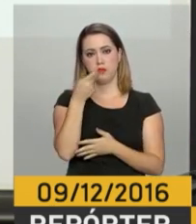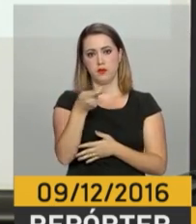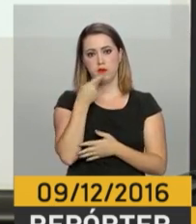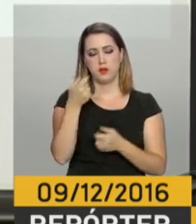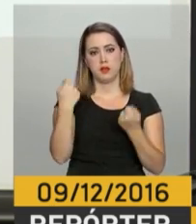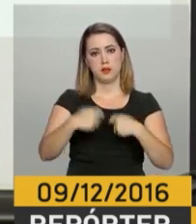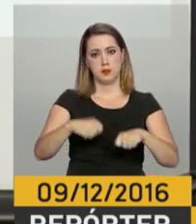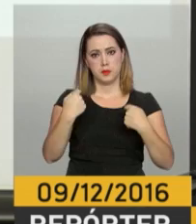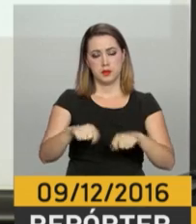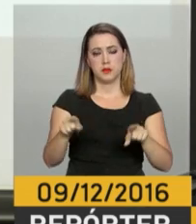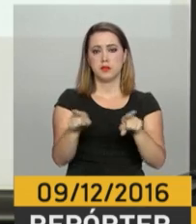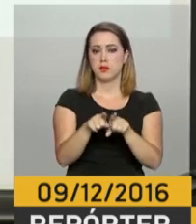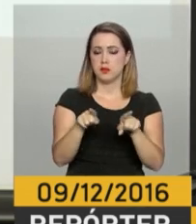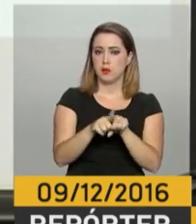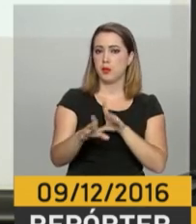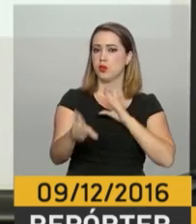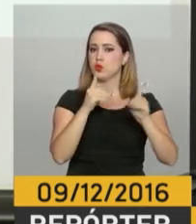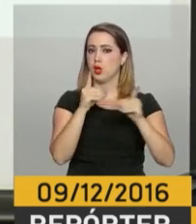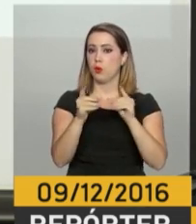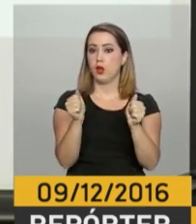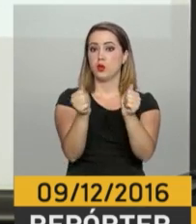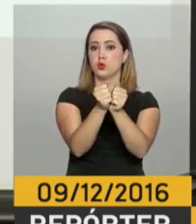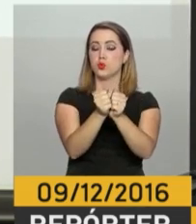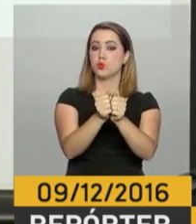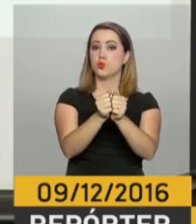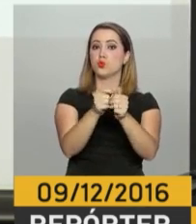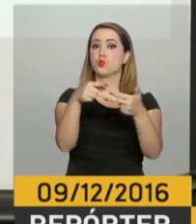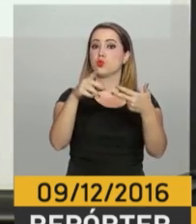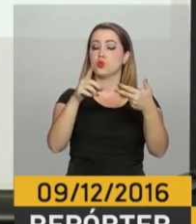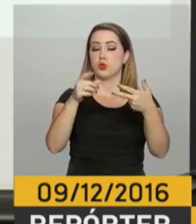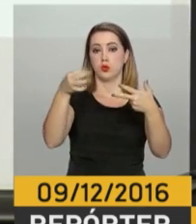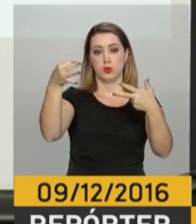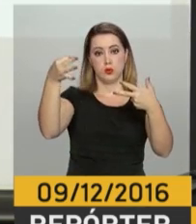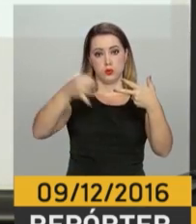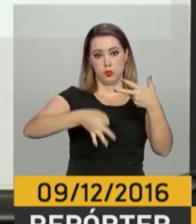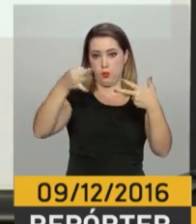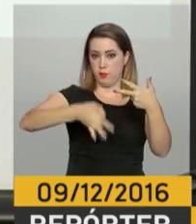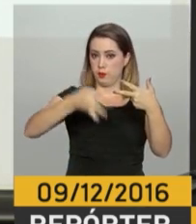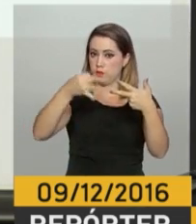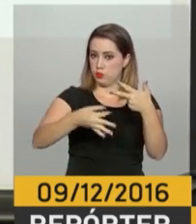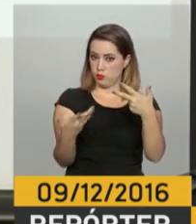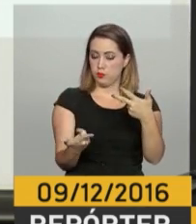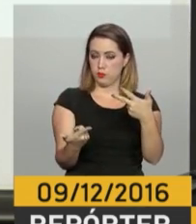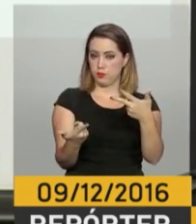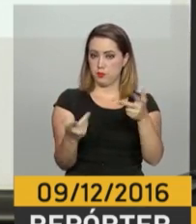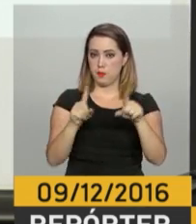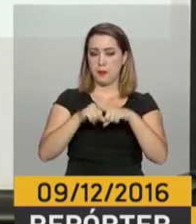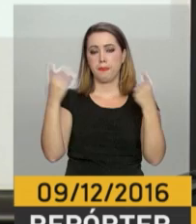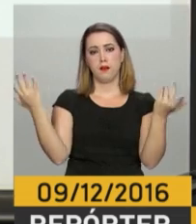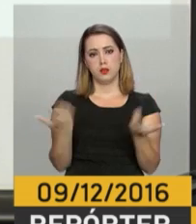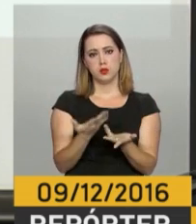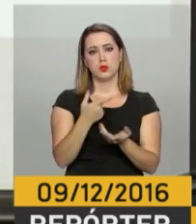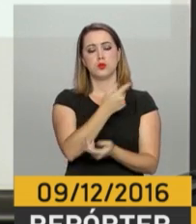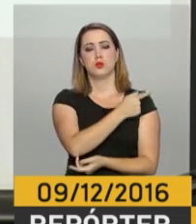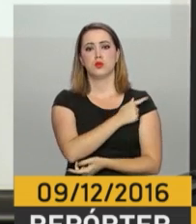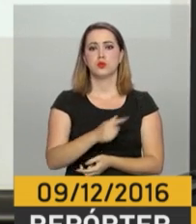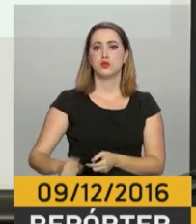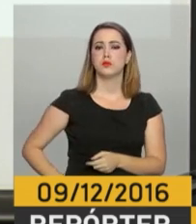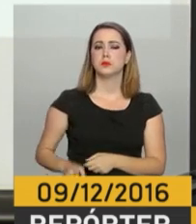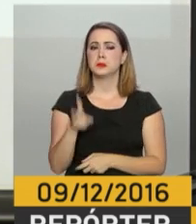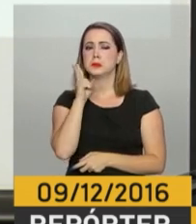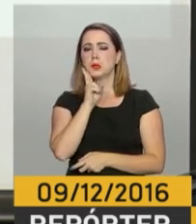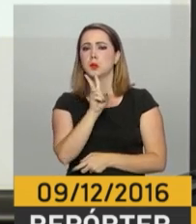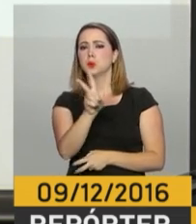com o Judiciário. Tenho dialogado enormemente com o Poder Judiciário. Mas hoje, governador, eu percebi uma